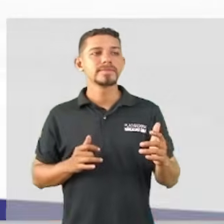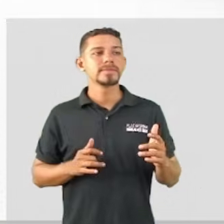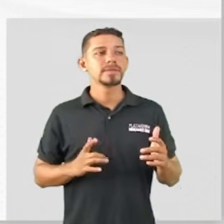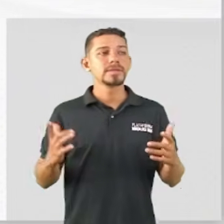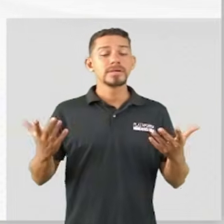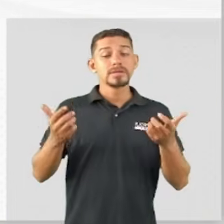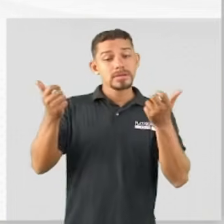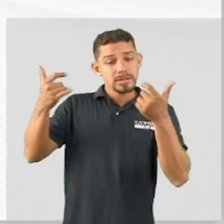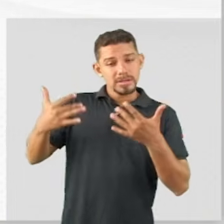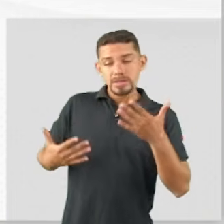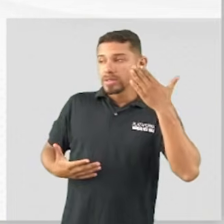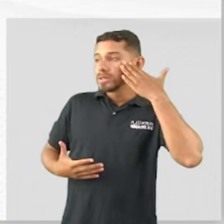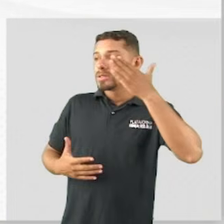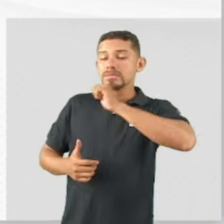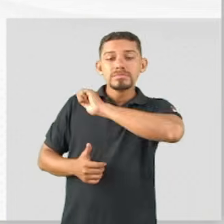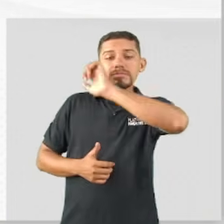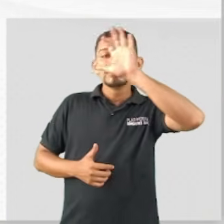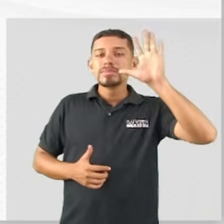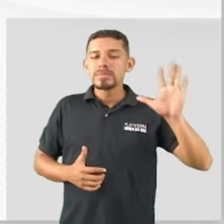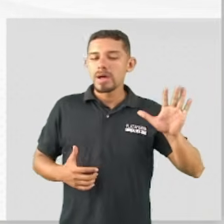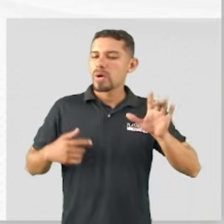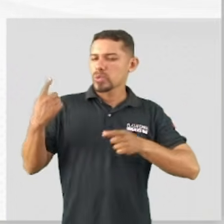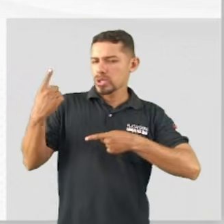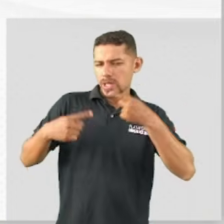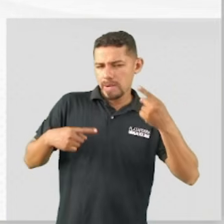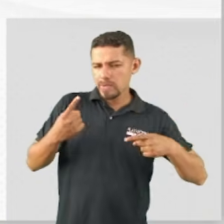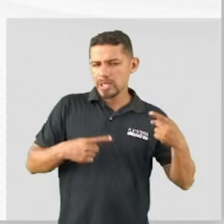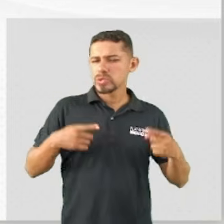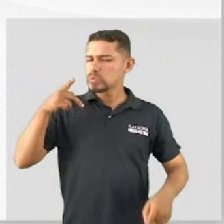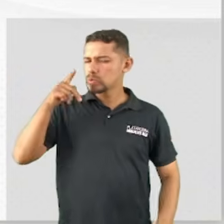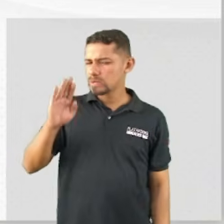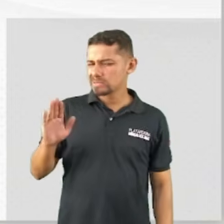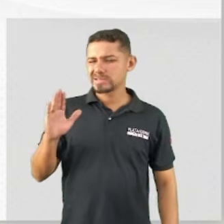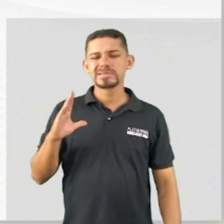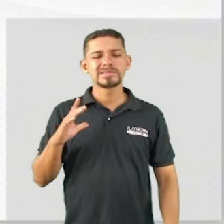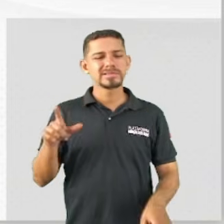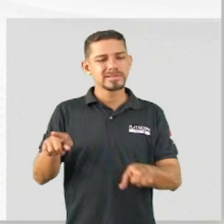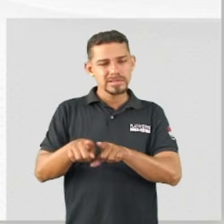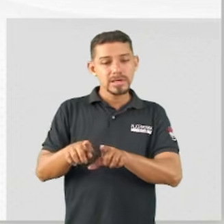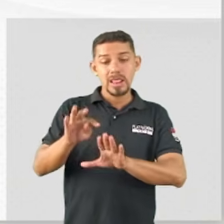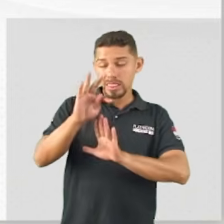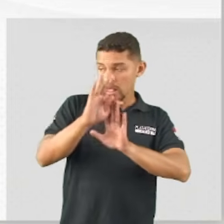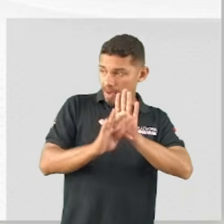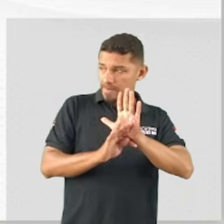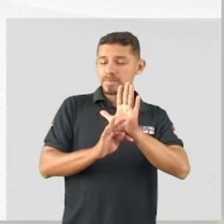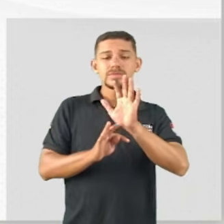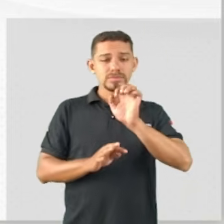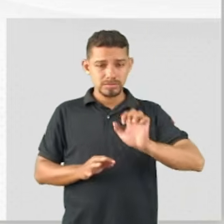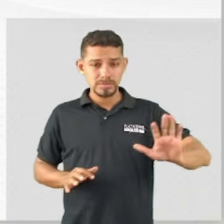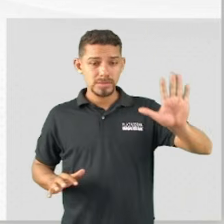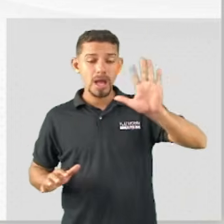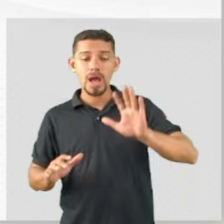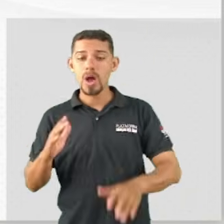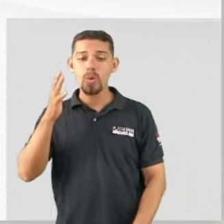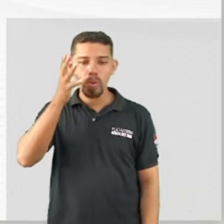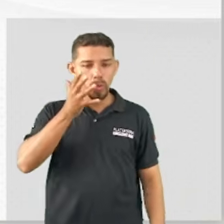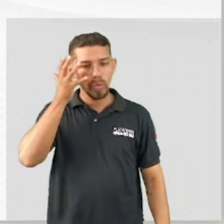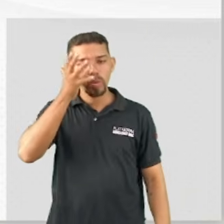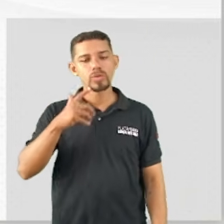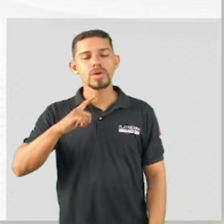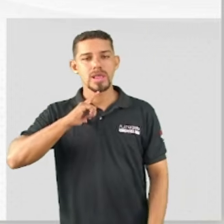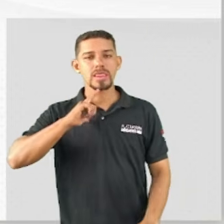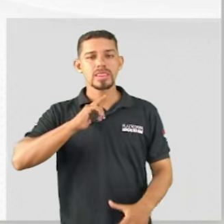gênero textual. O debate público regrado, né, que é esse texto, esse gênero textual oral, ele é um